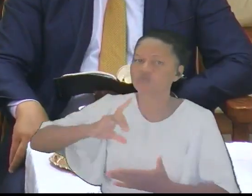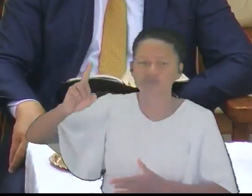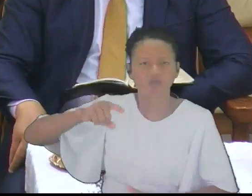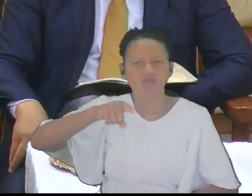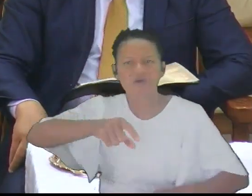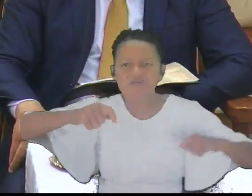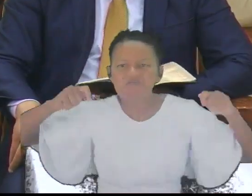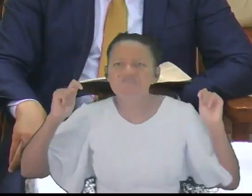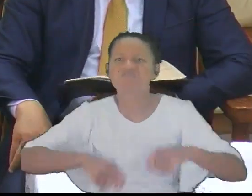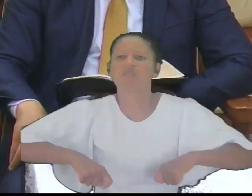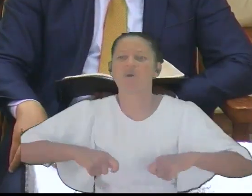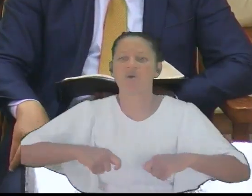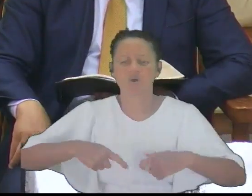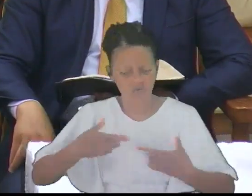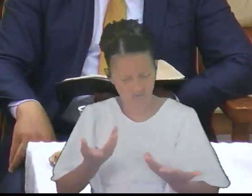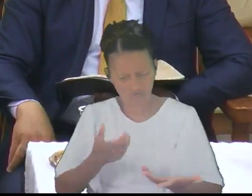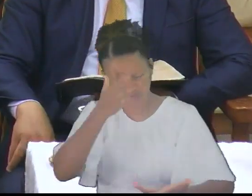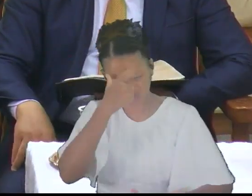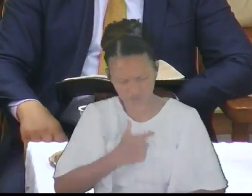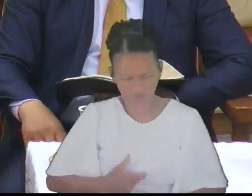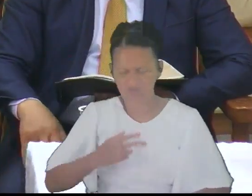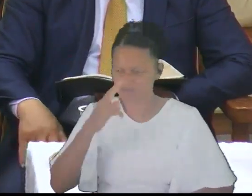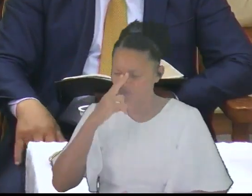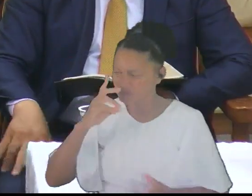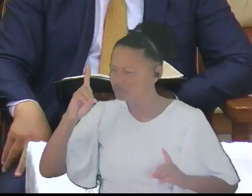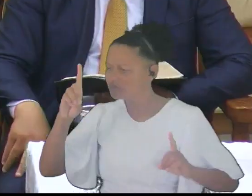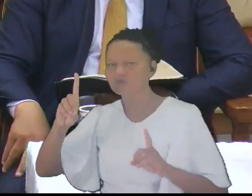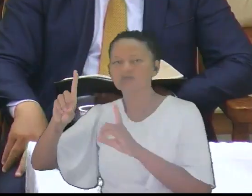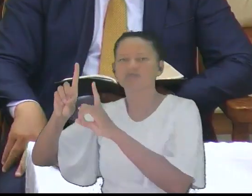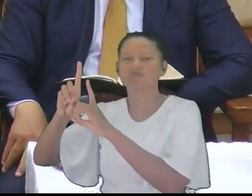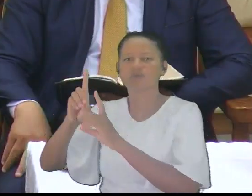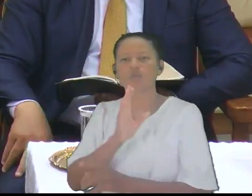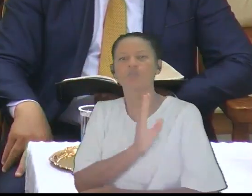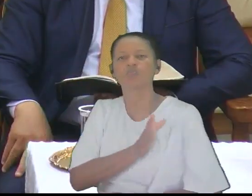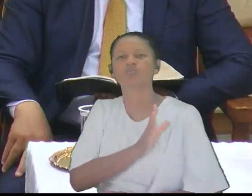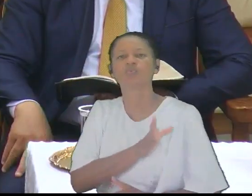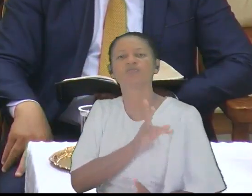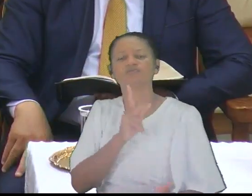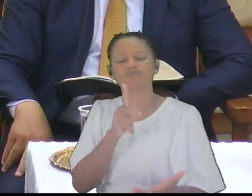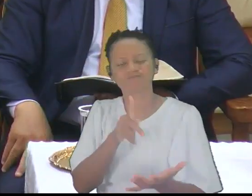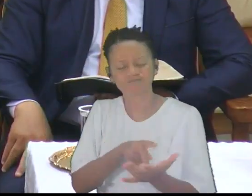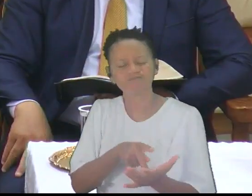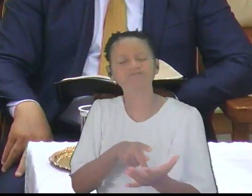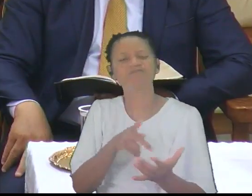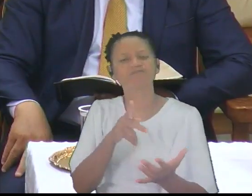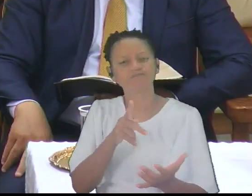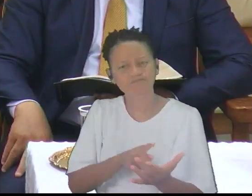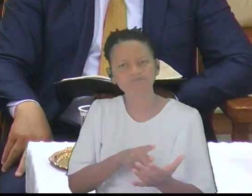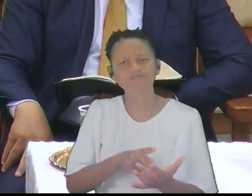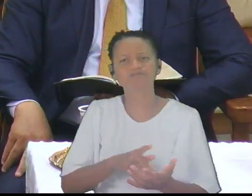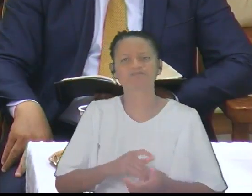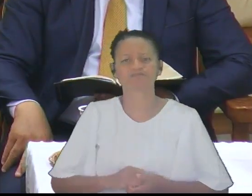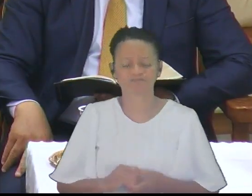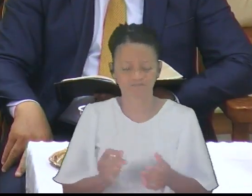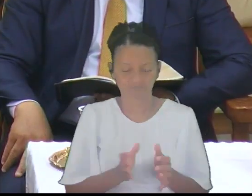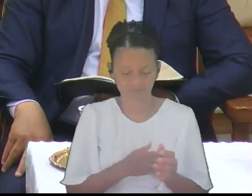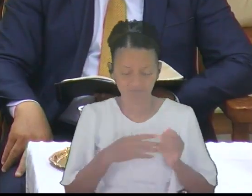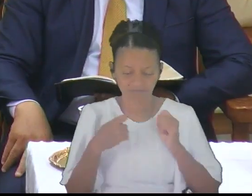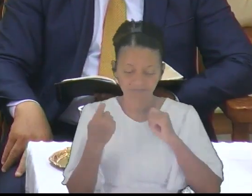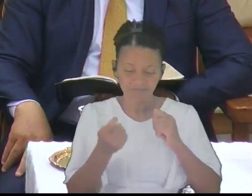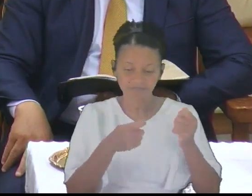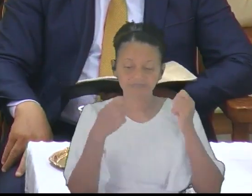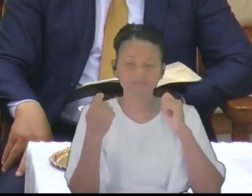você pode ser um crente se chega a Deus com o coração sincero.